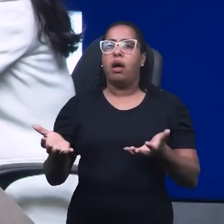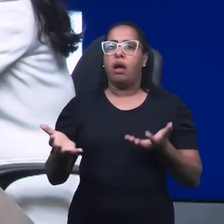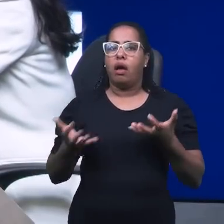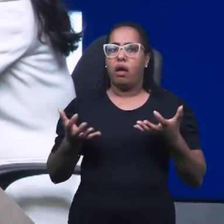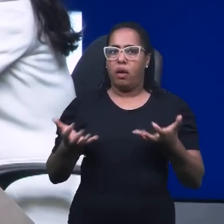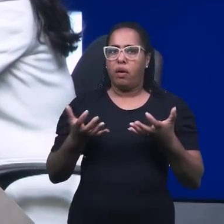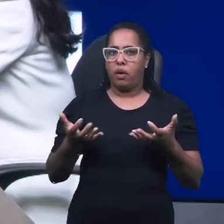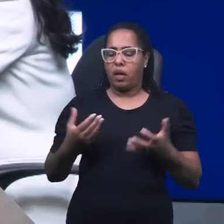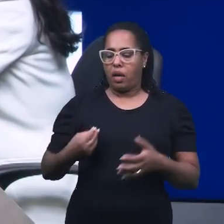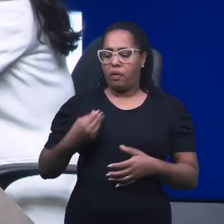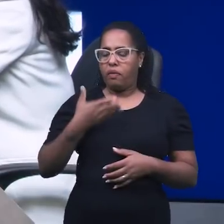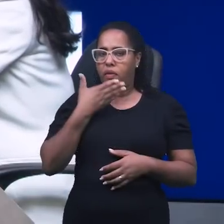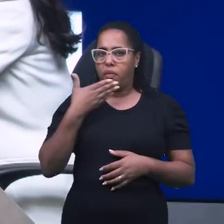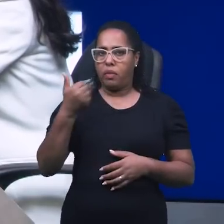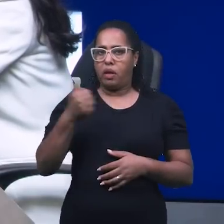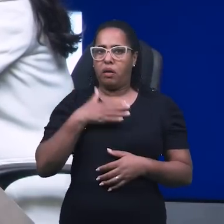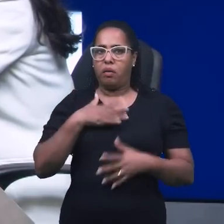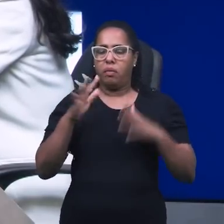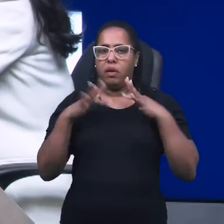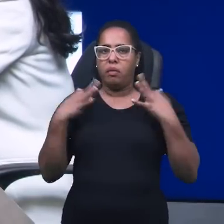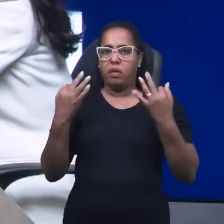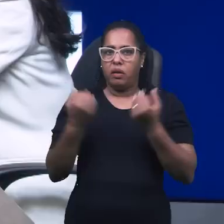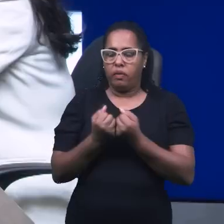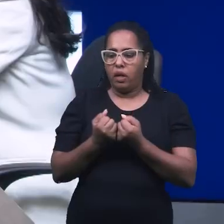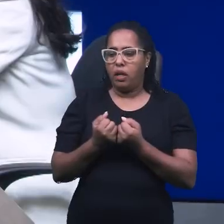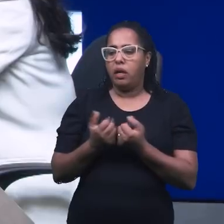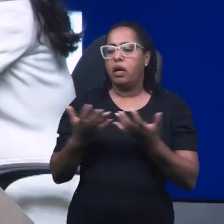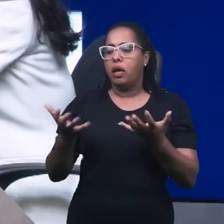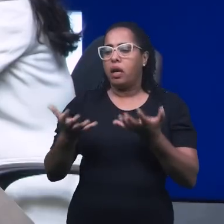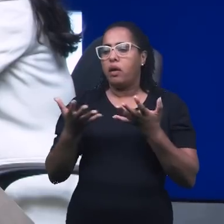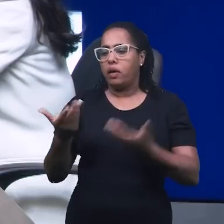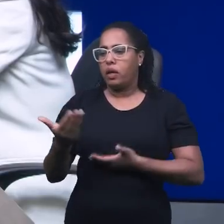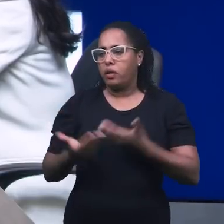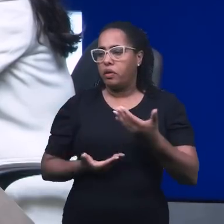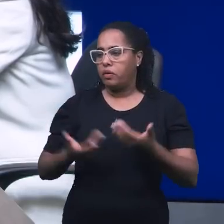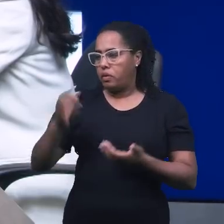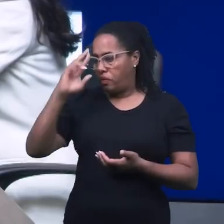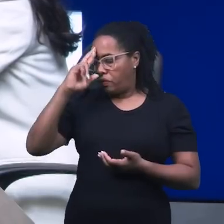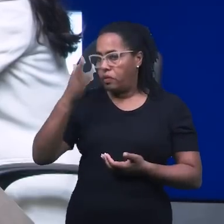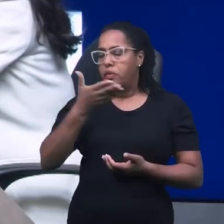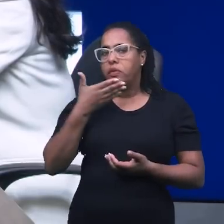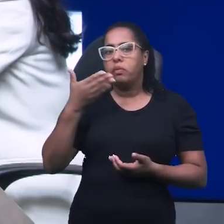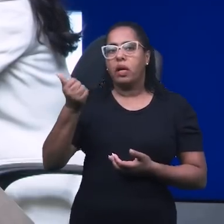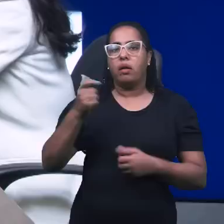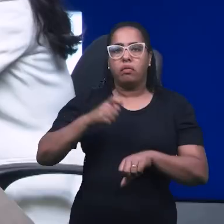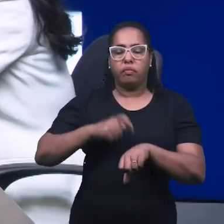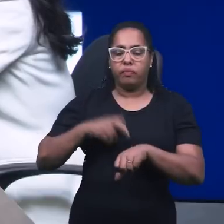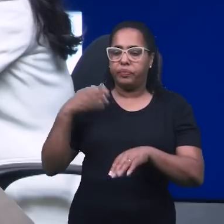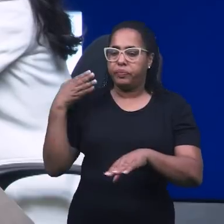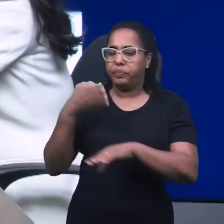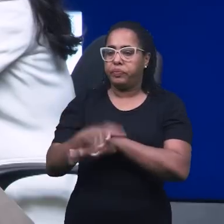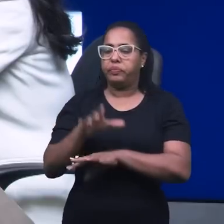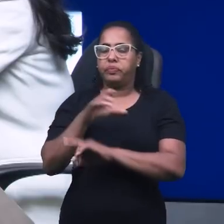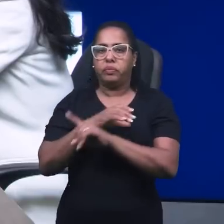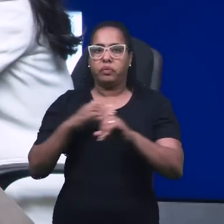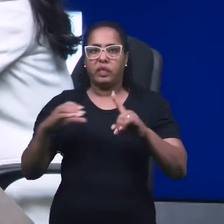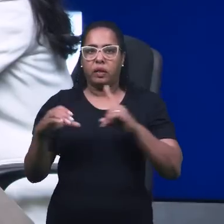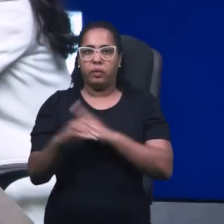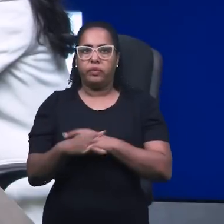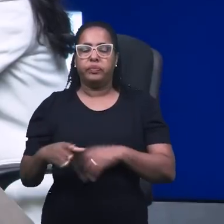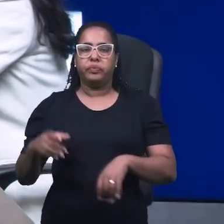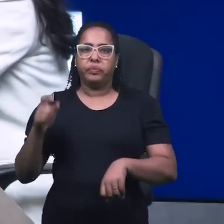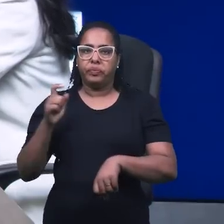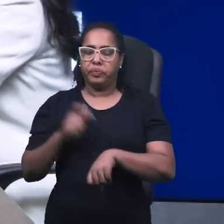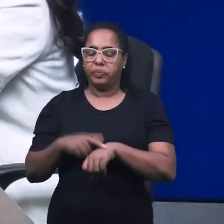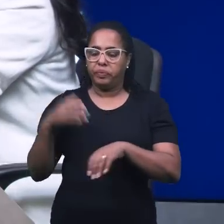uma vida melhor para minha família e eu quero servir ao Senhor melhor. Ter tempo de ir ao culto, ter tempo de estar na